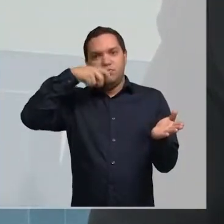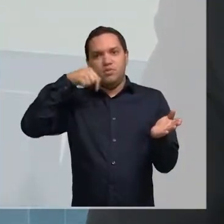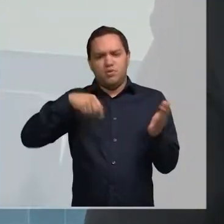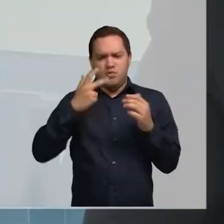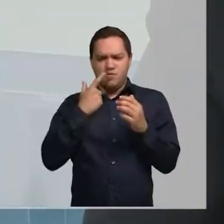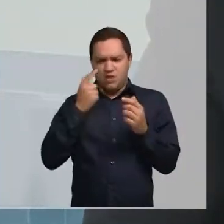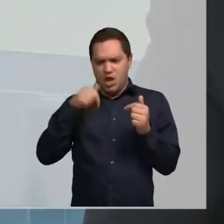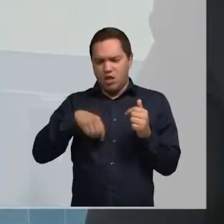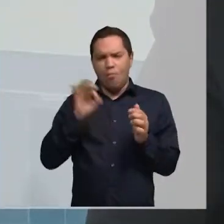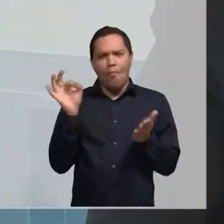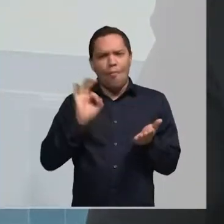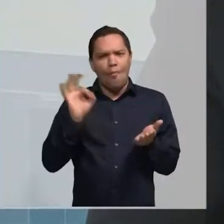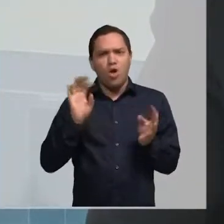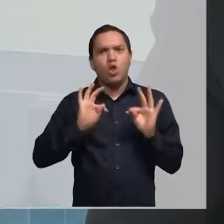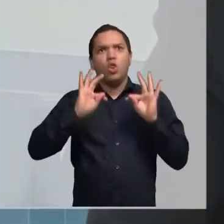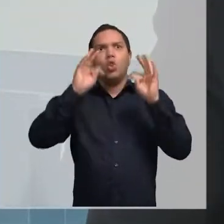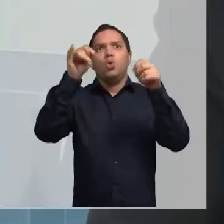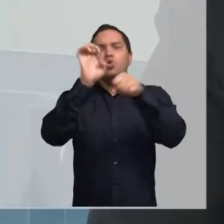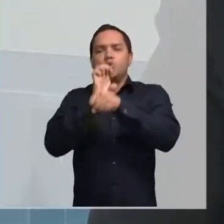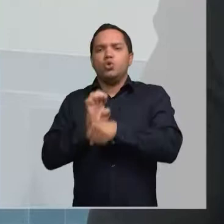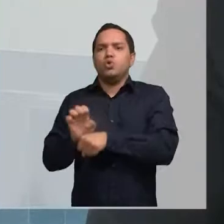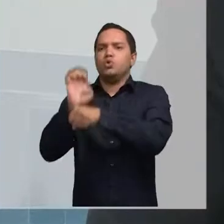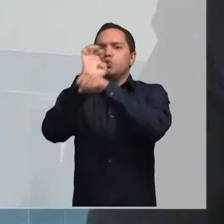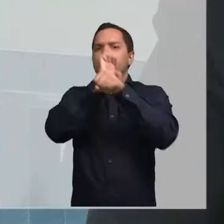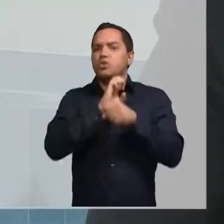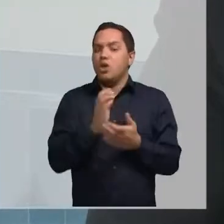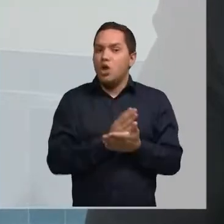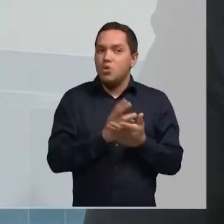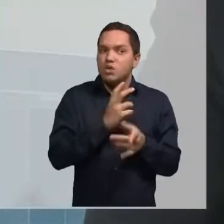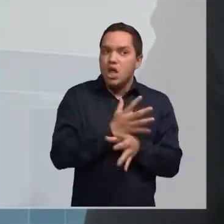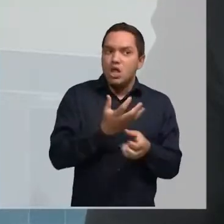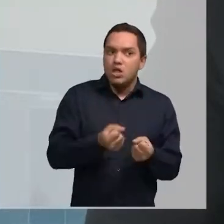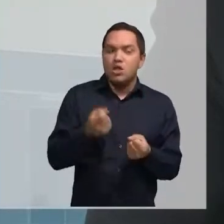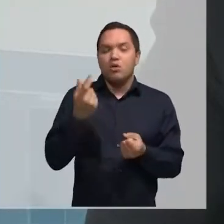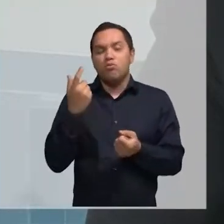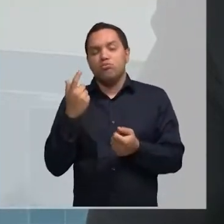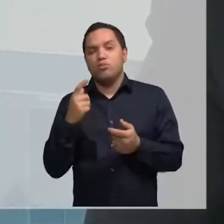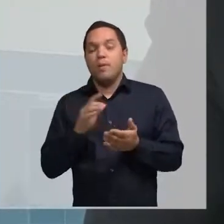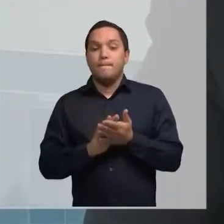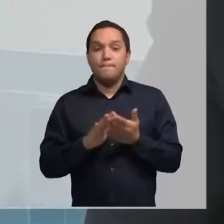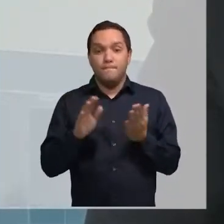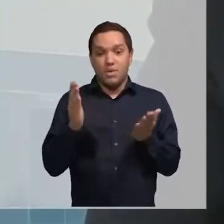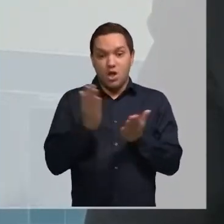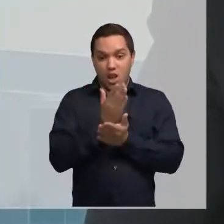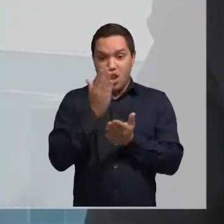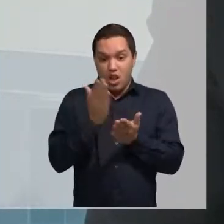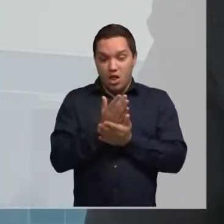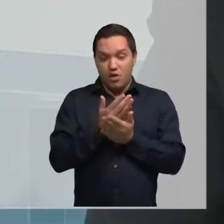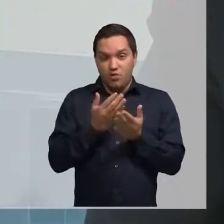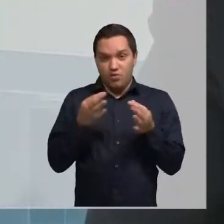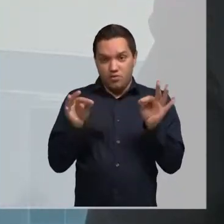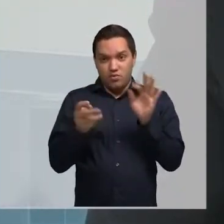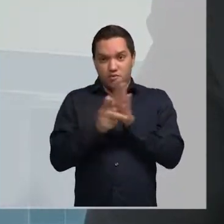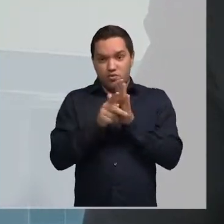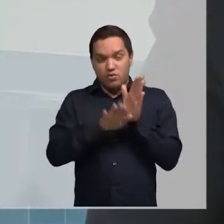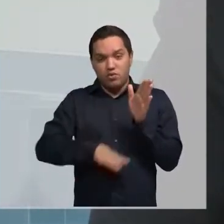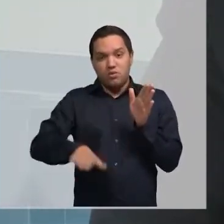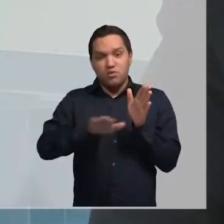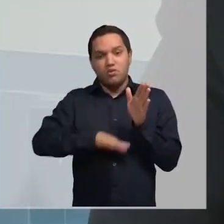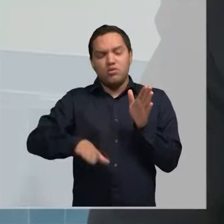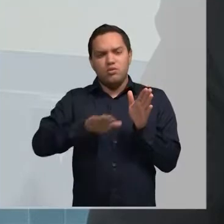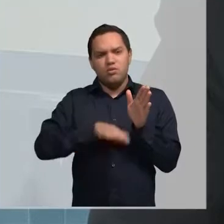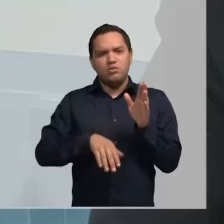Ceará, não estava em todos os locais, não. Algumas cidades adotaram, outros não. E o livro que é para criança, o William